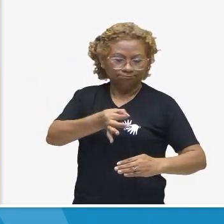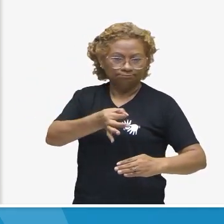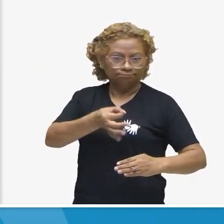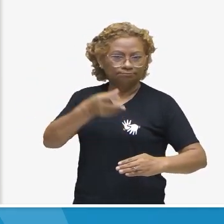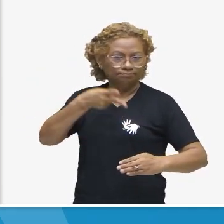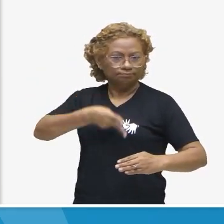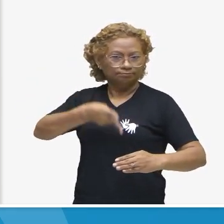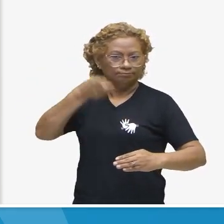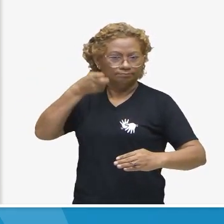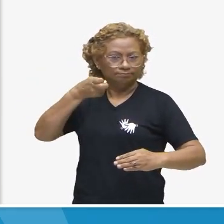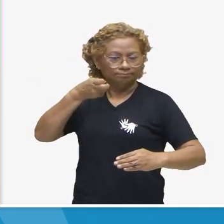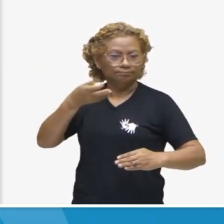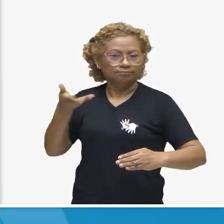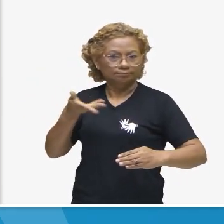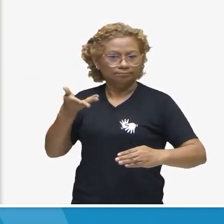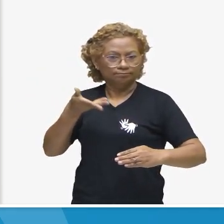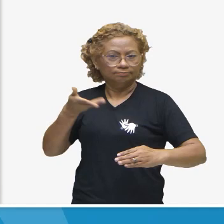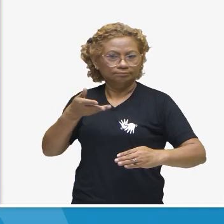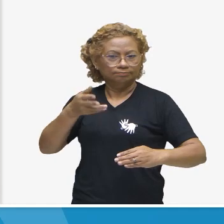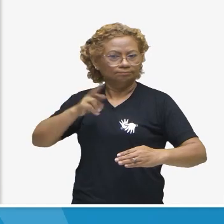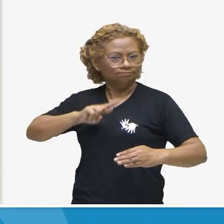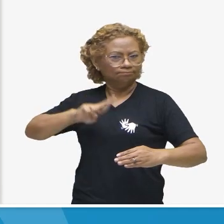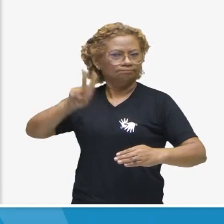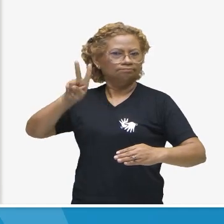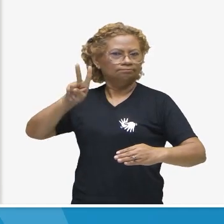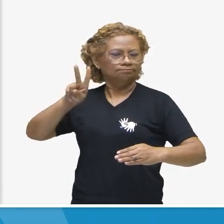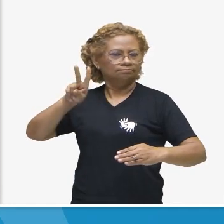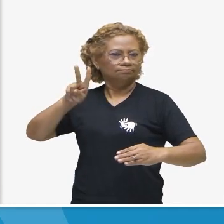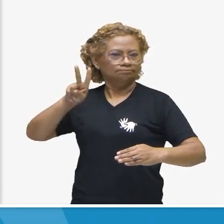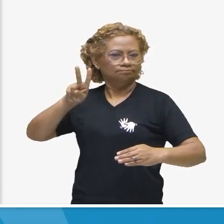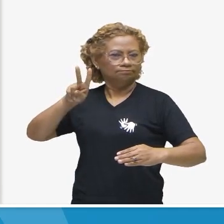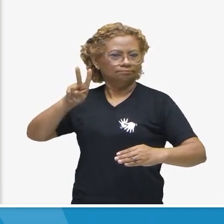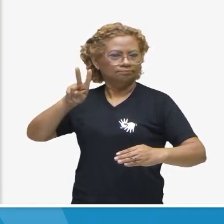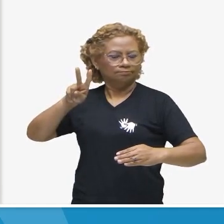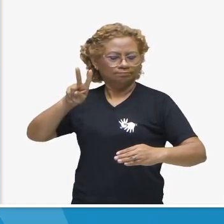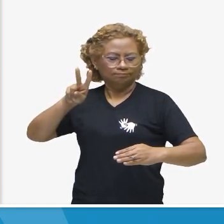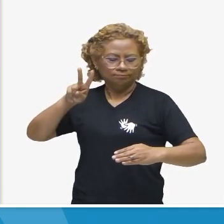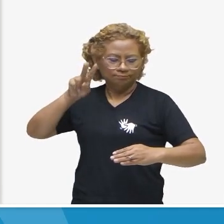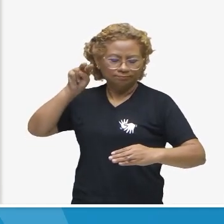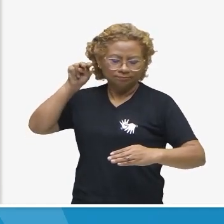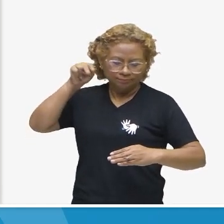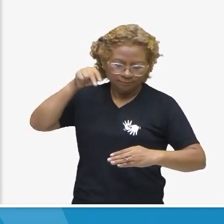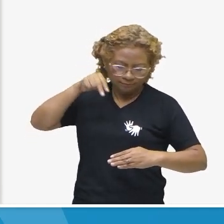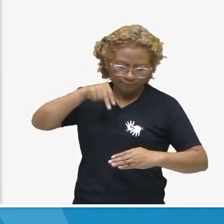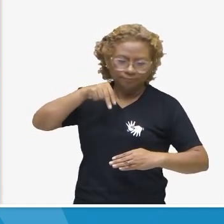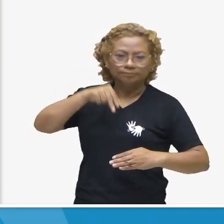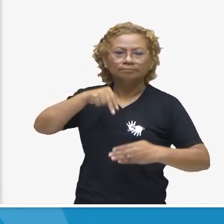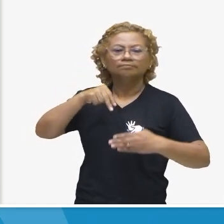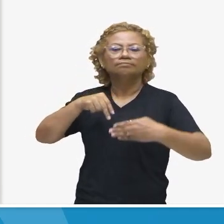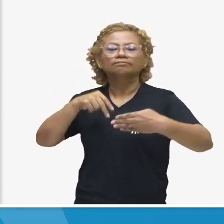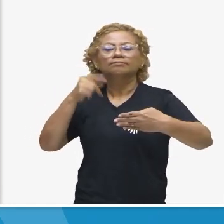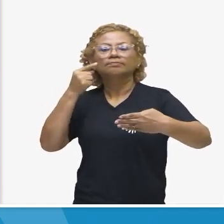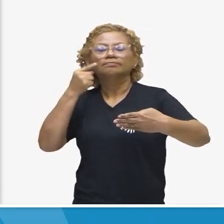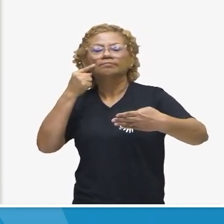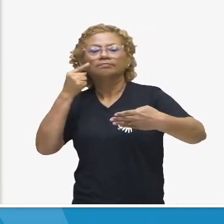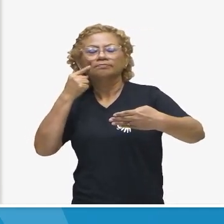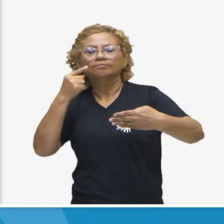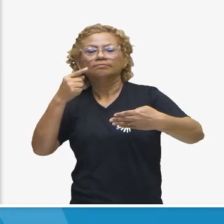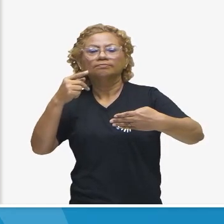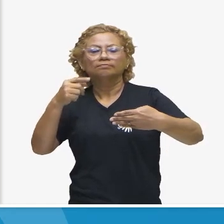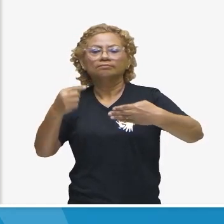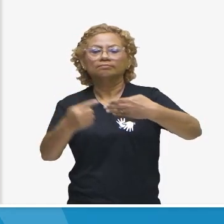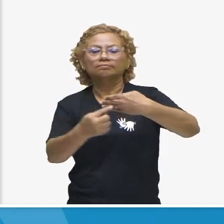que agora a imagem já mudou. A projeção que eu tenho é de apenas um único ponto, né? Apenas um pontinho